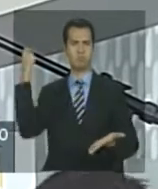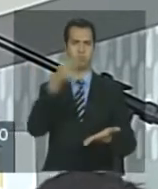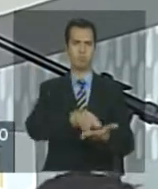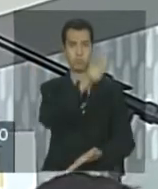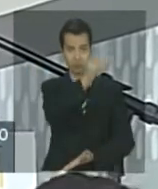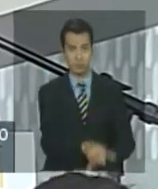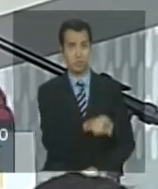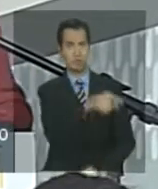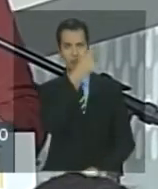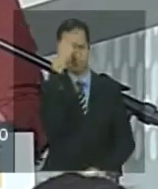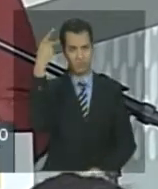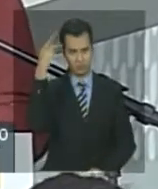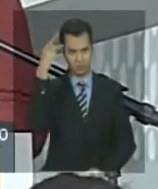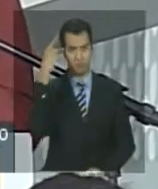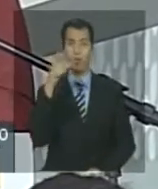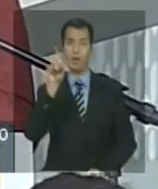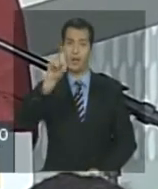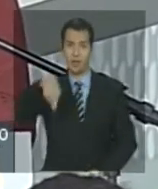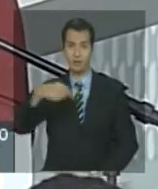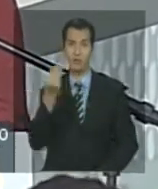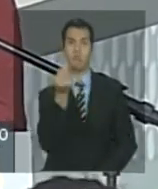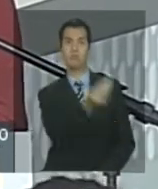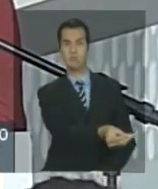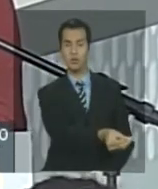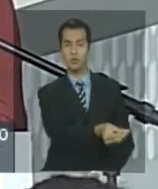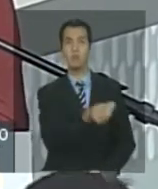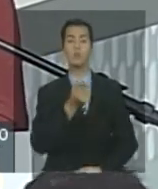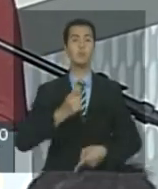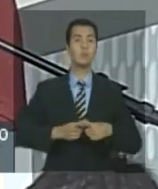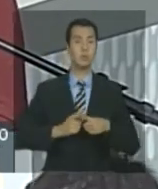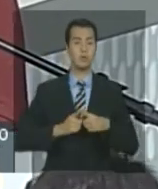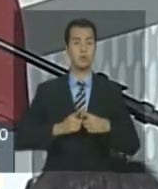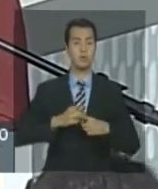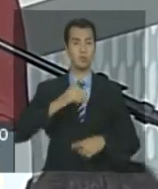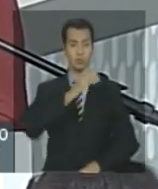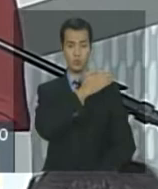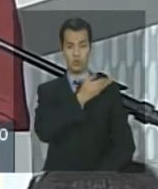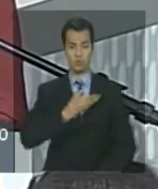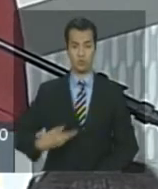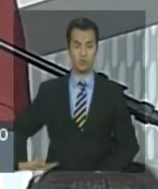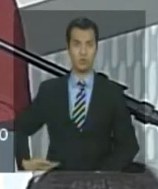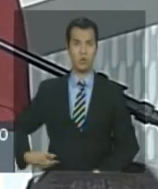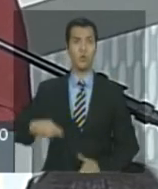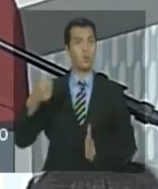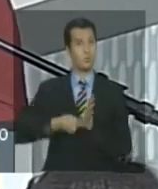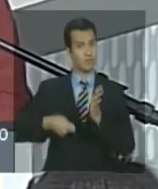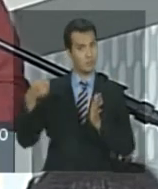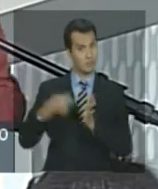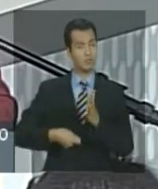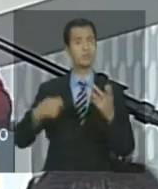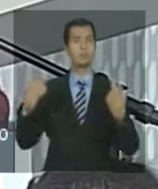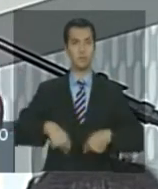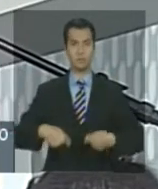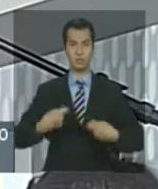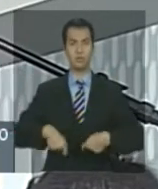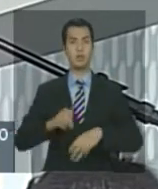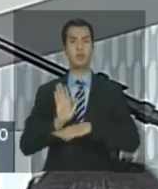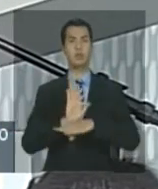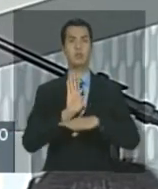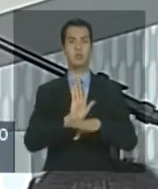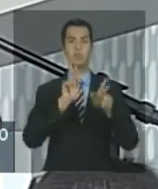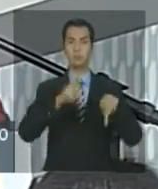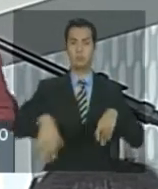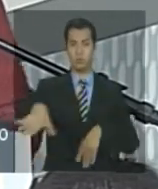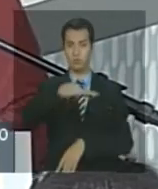acabar com a pobreza é um dever do Estado e um direito do cidadão. Aquele cartão é o cartão da cidadania,